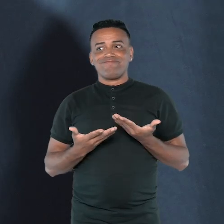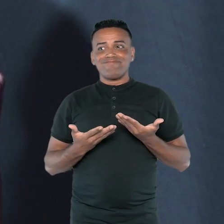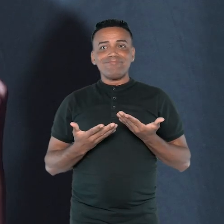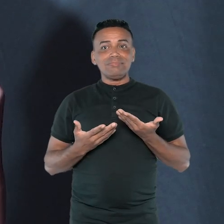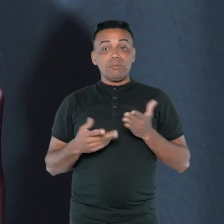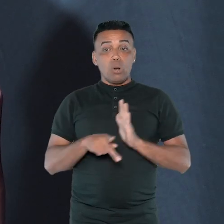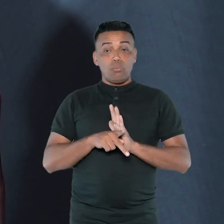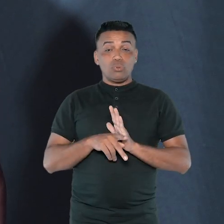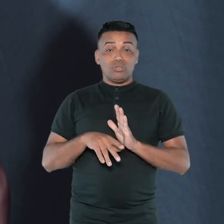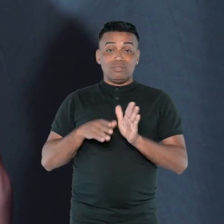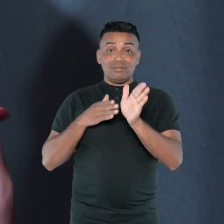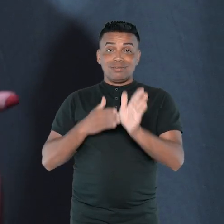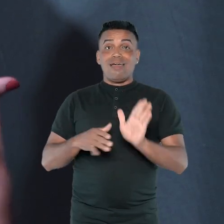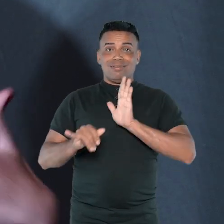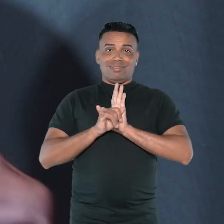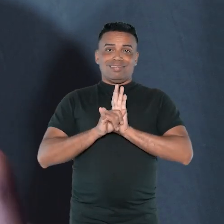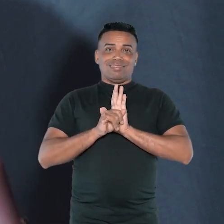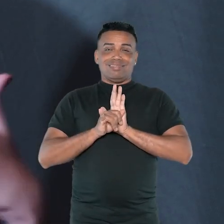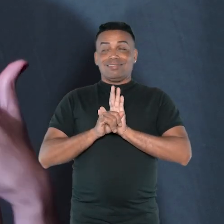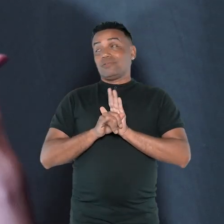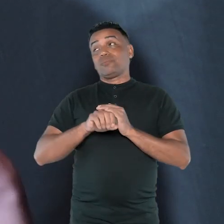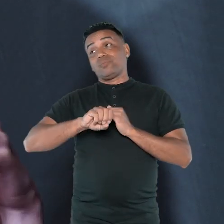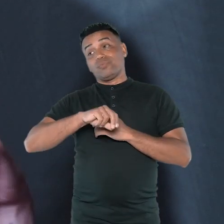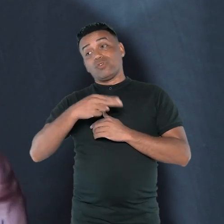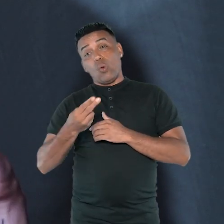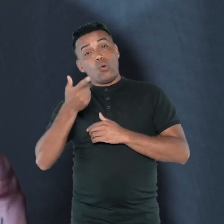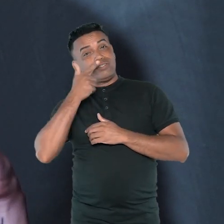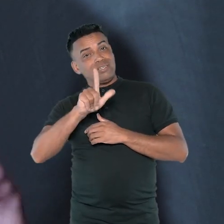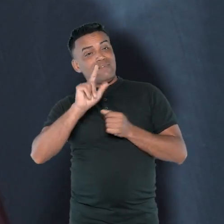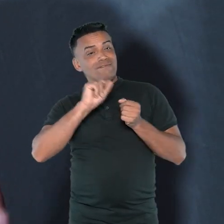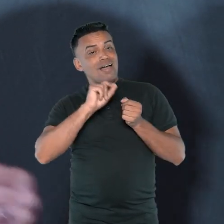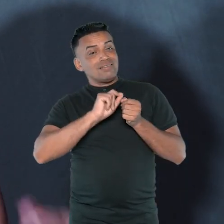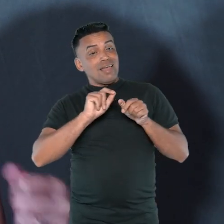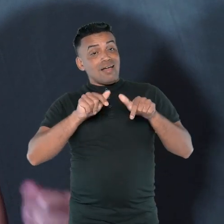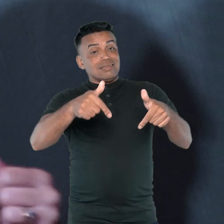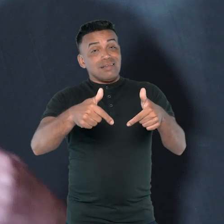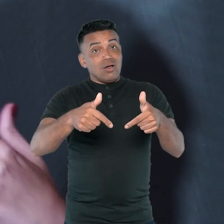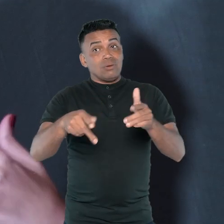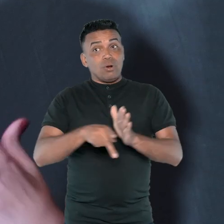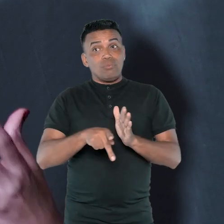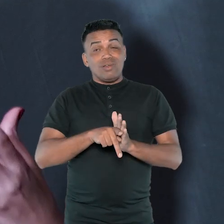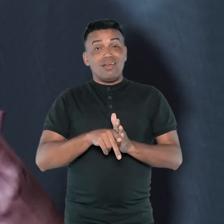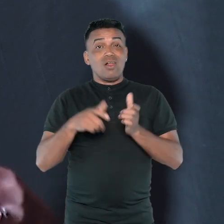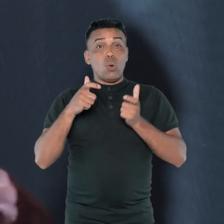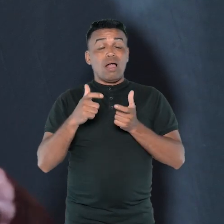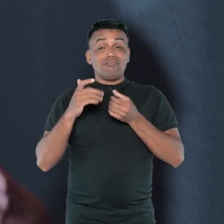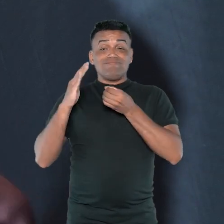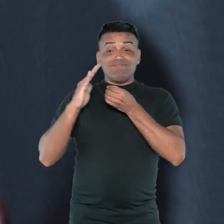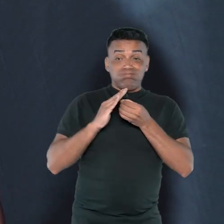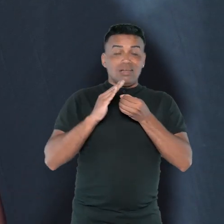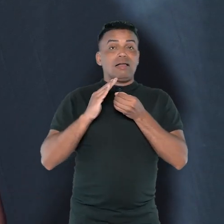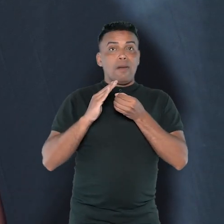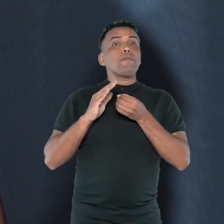identitários, né, ou então de conseguir fazer coisas através daquilo que tensiona justamente esses lugares, que pode ser mais